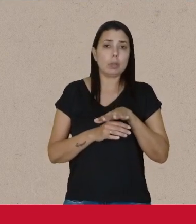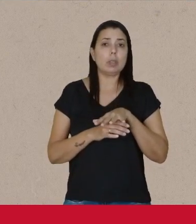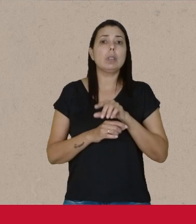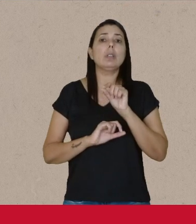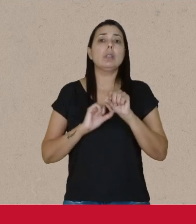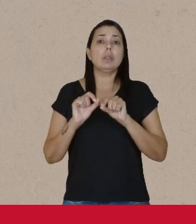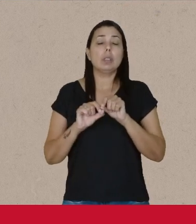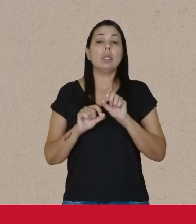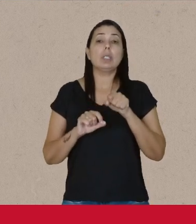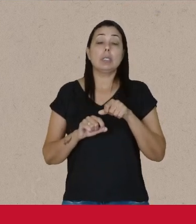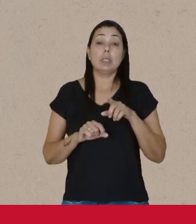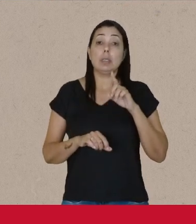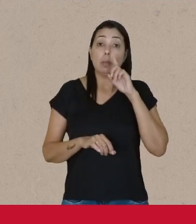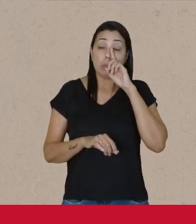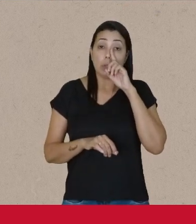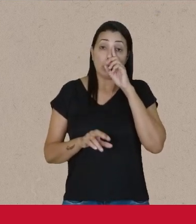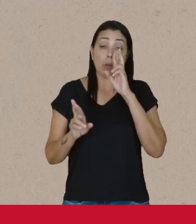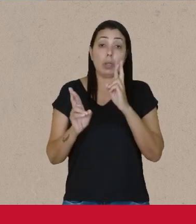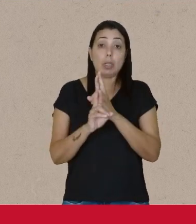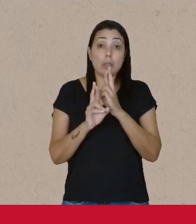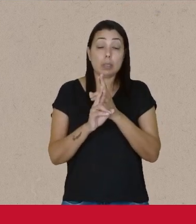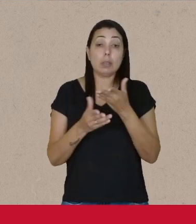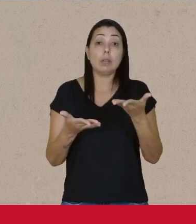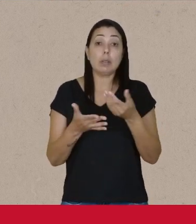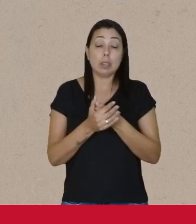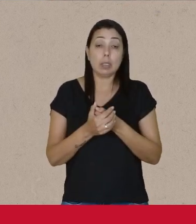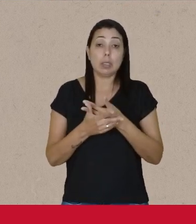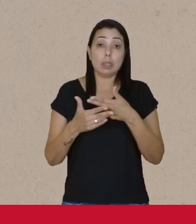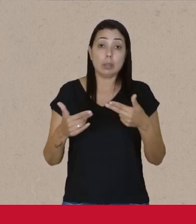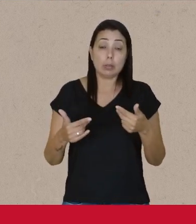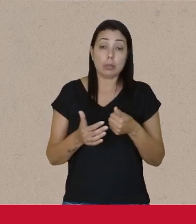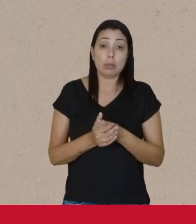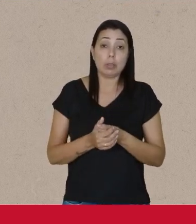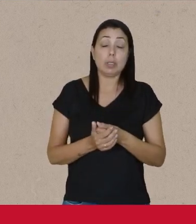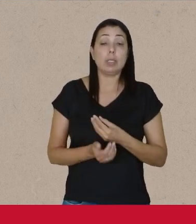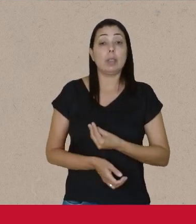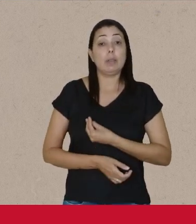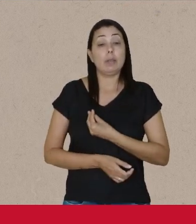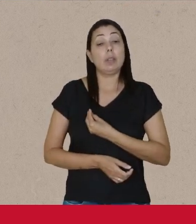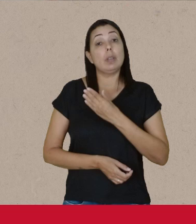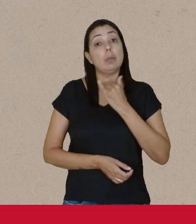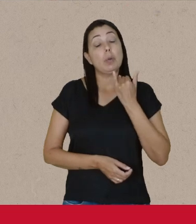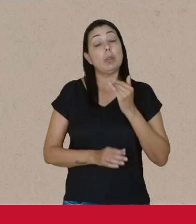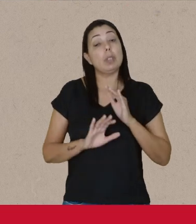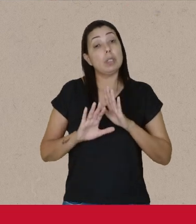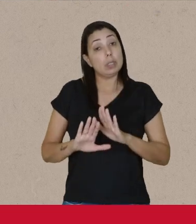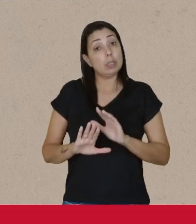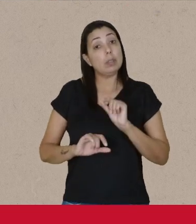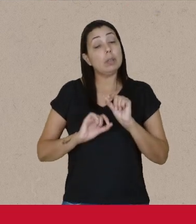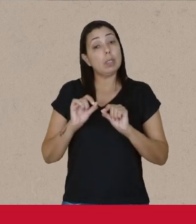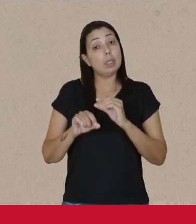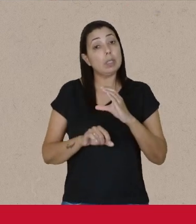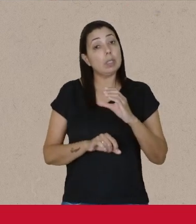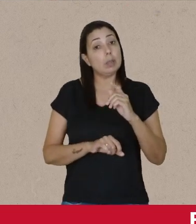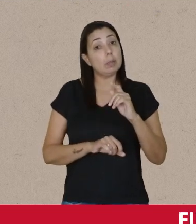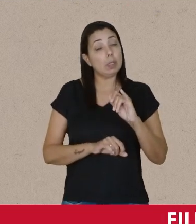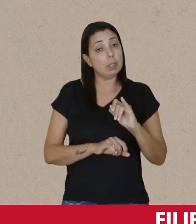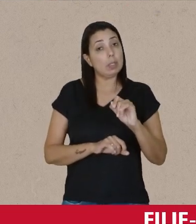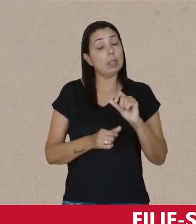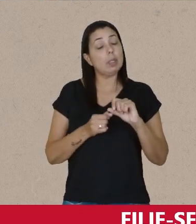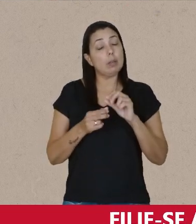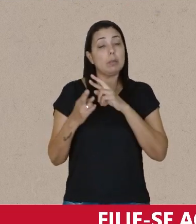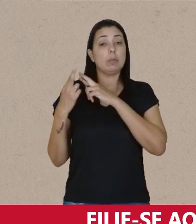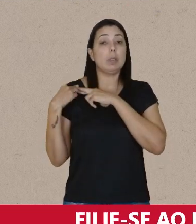e muito grave porque relacionada, né, com a questão da vida e da morte. Então, assim, eu acho que a CPI cumpriu seu